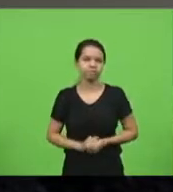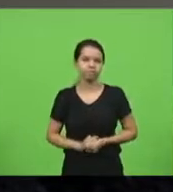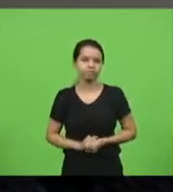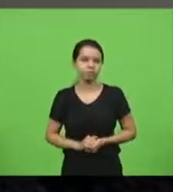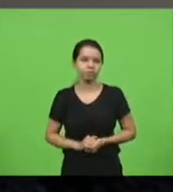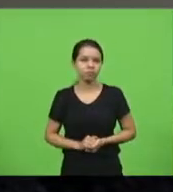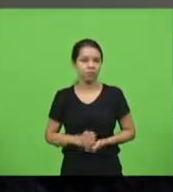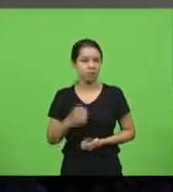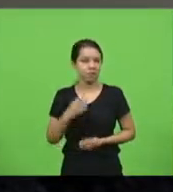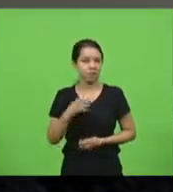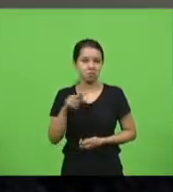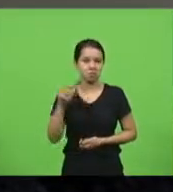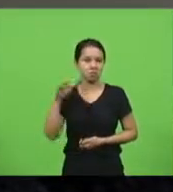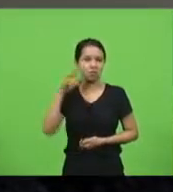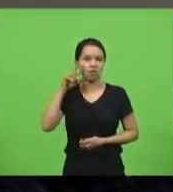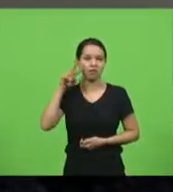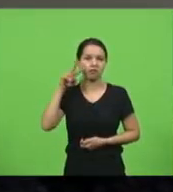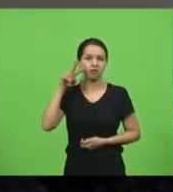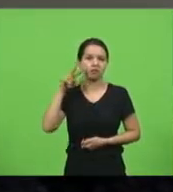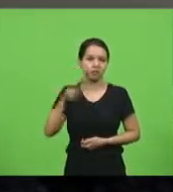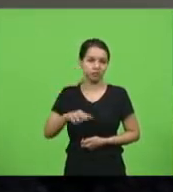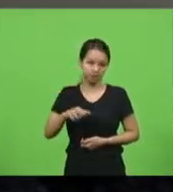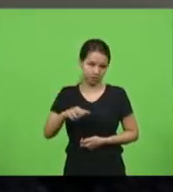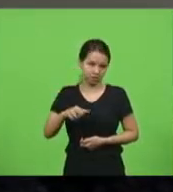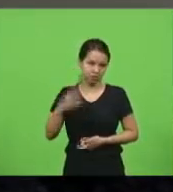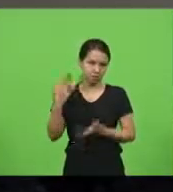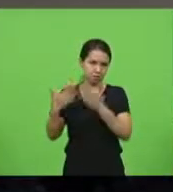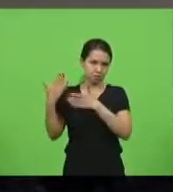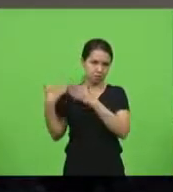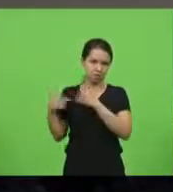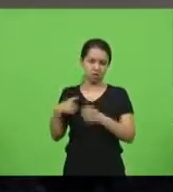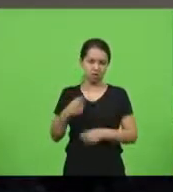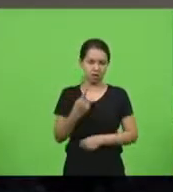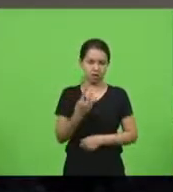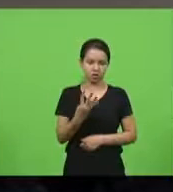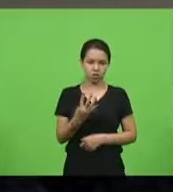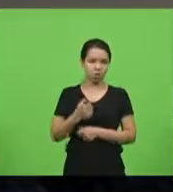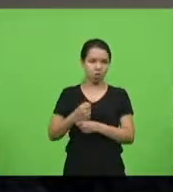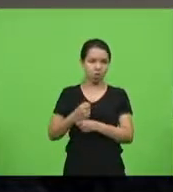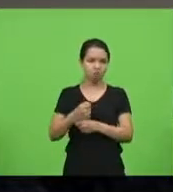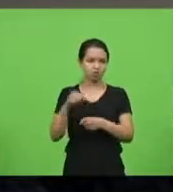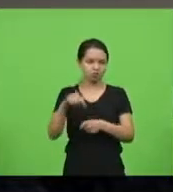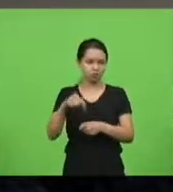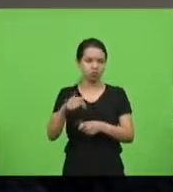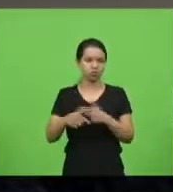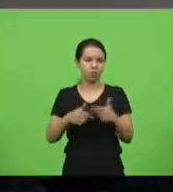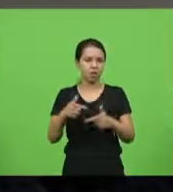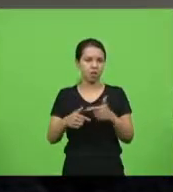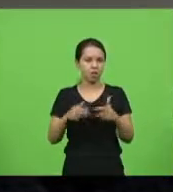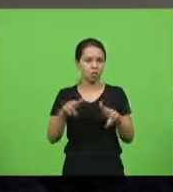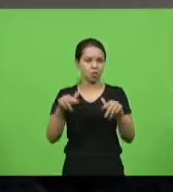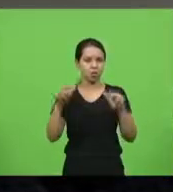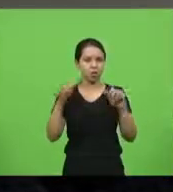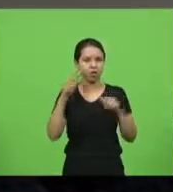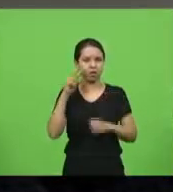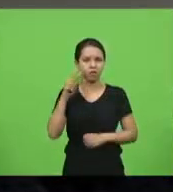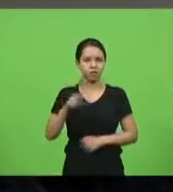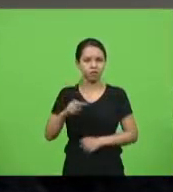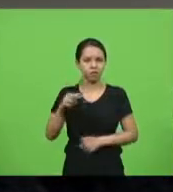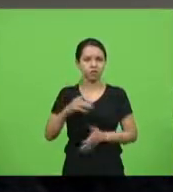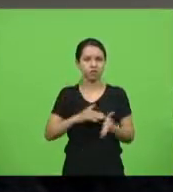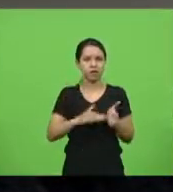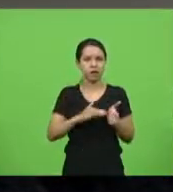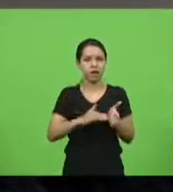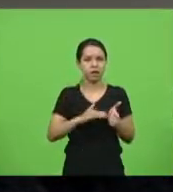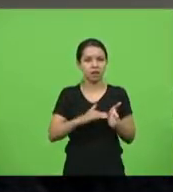Eu nunca vi na história, estou aqui há 14 anos, nunca vi na história um secretário que